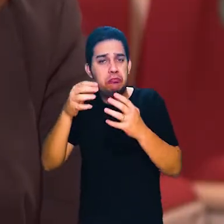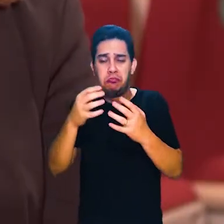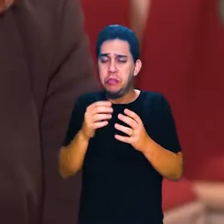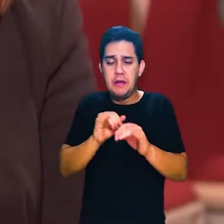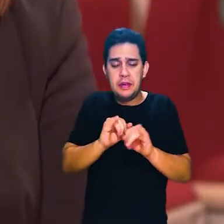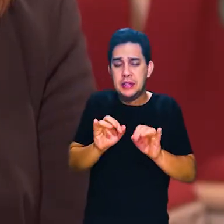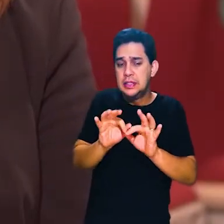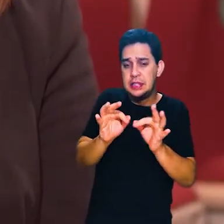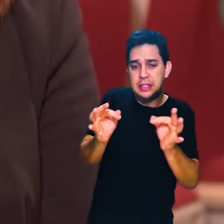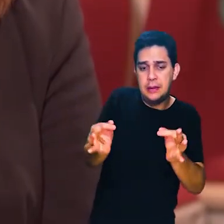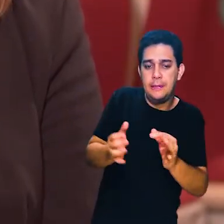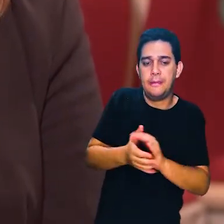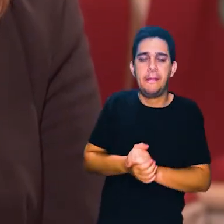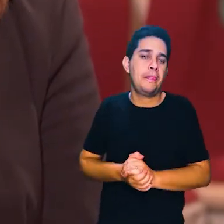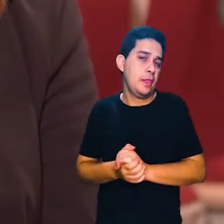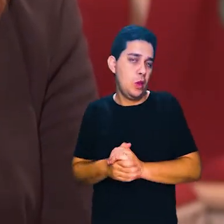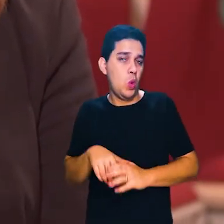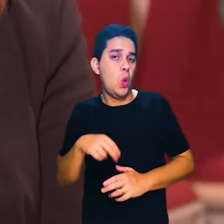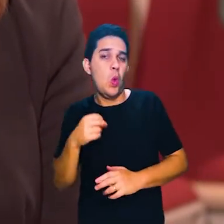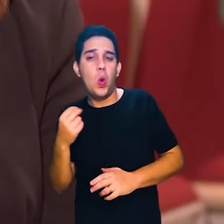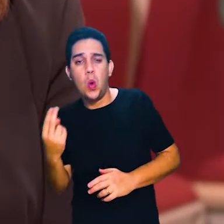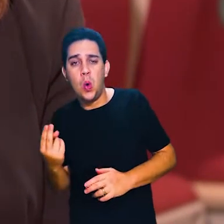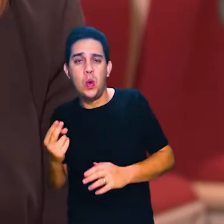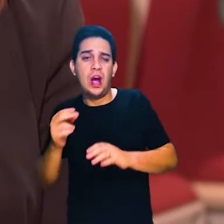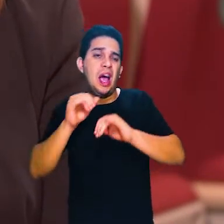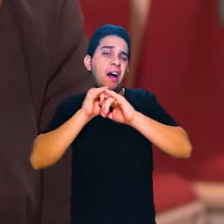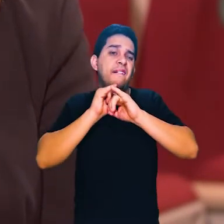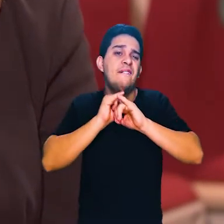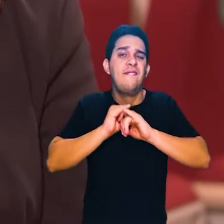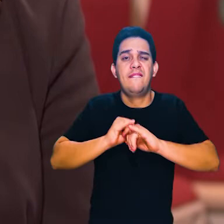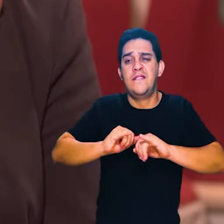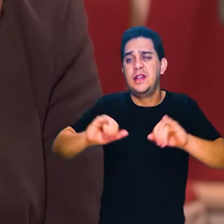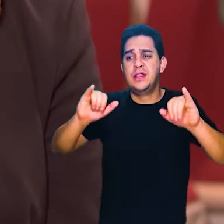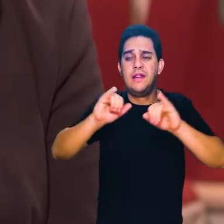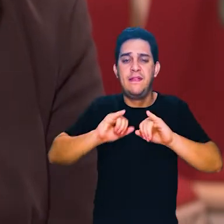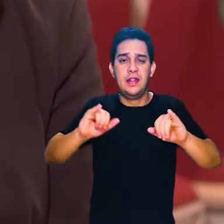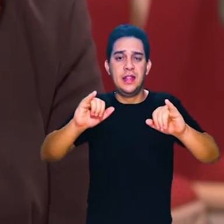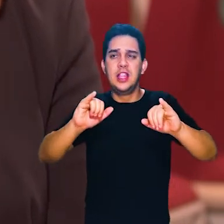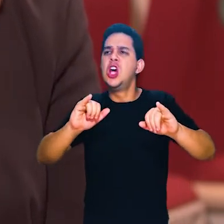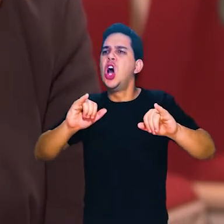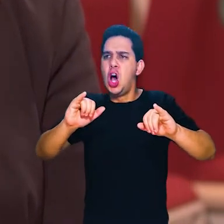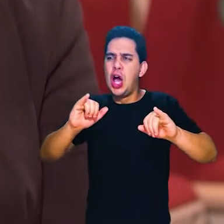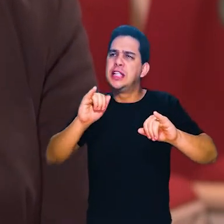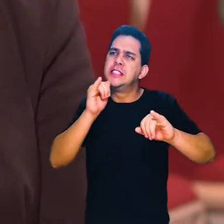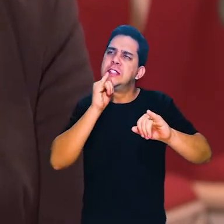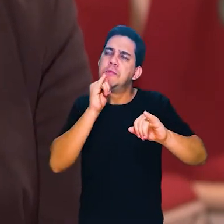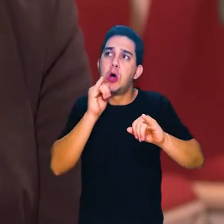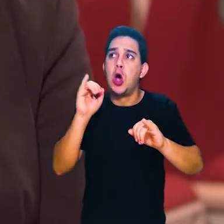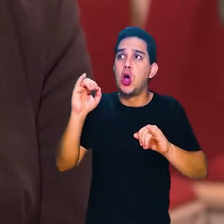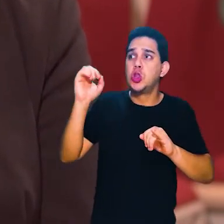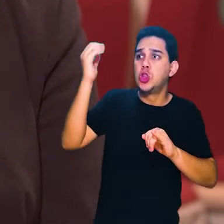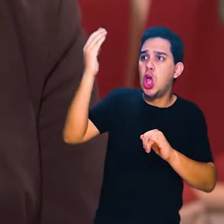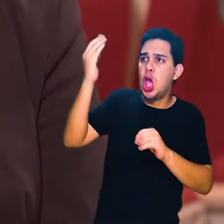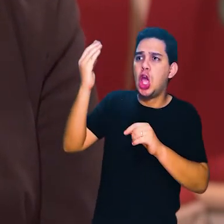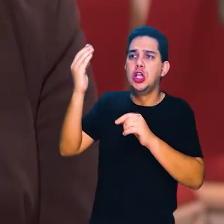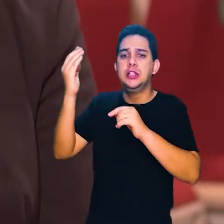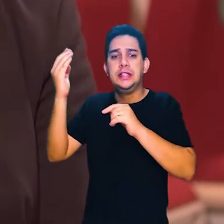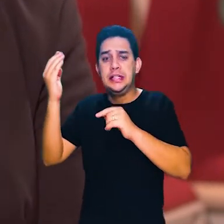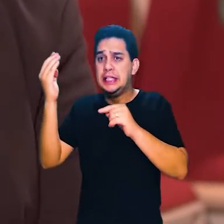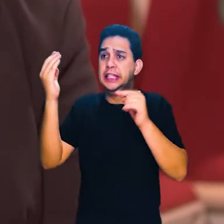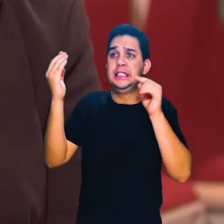As notícias também muito vagas, muito genéricas, sem dizer o nome do autor, dizendo que